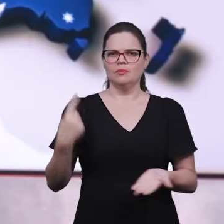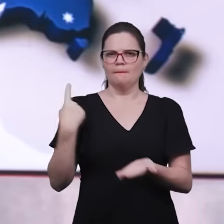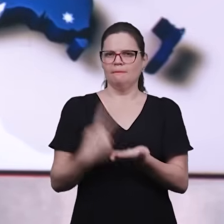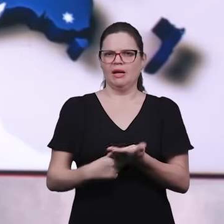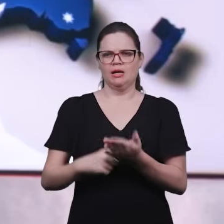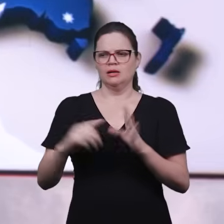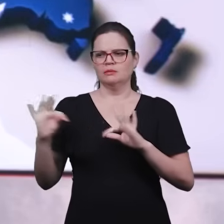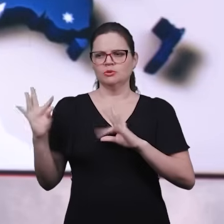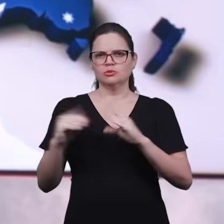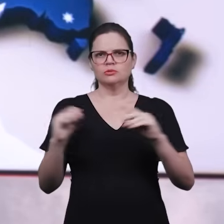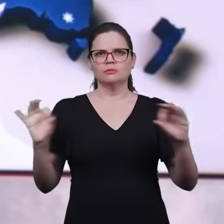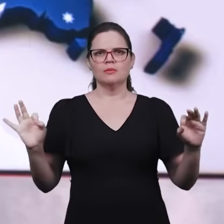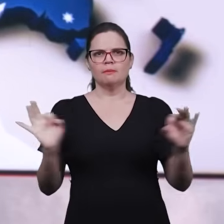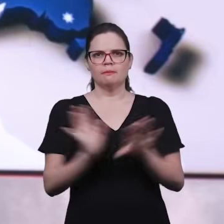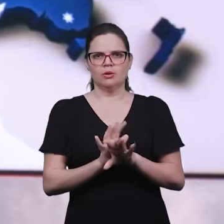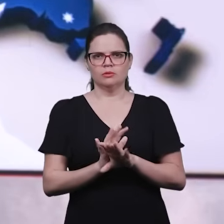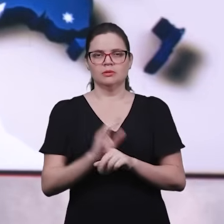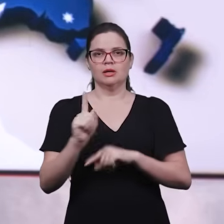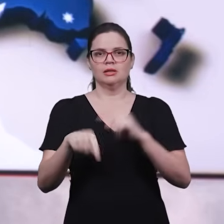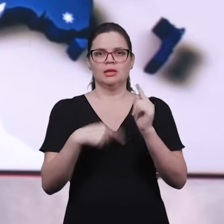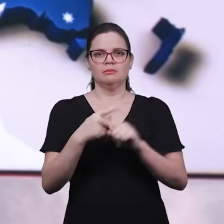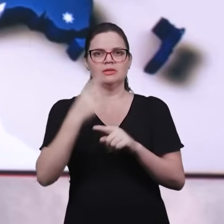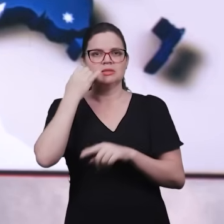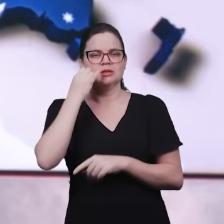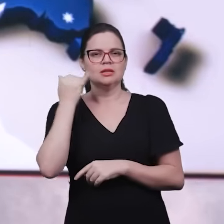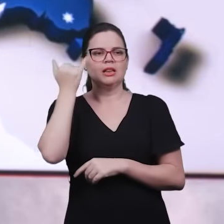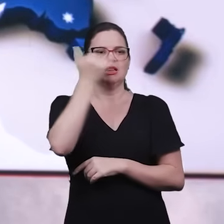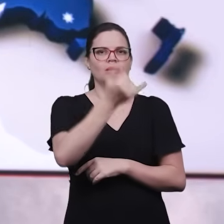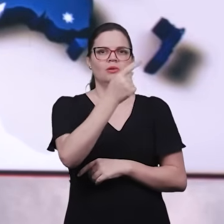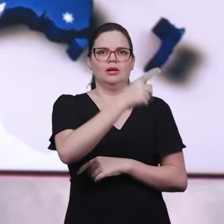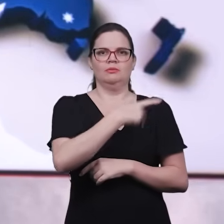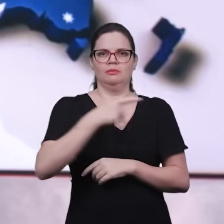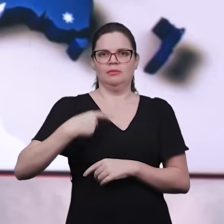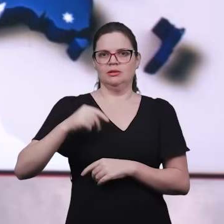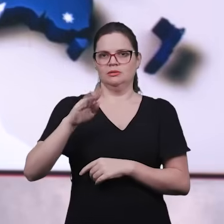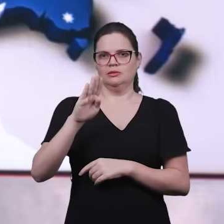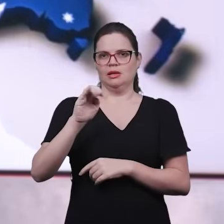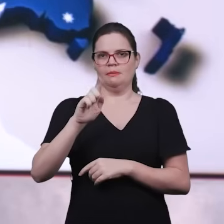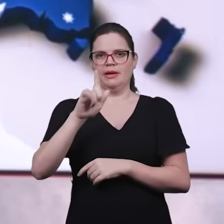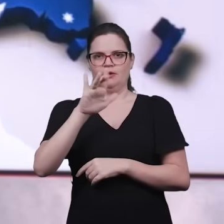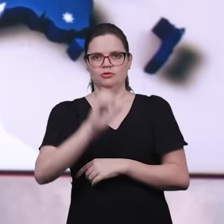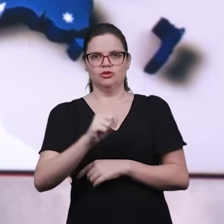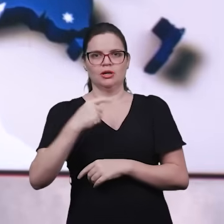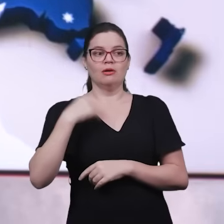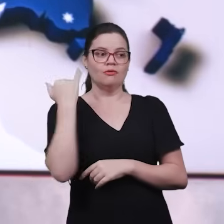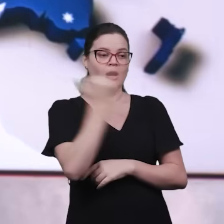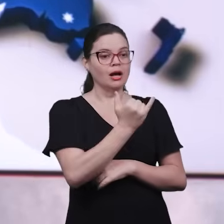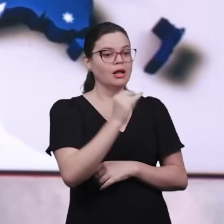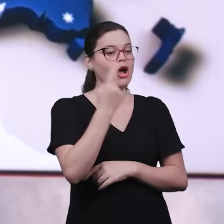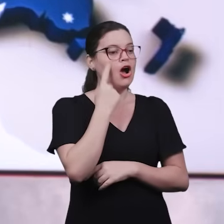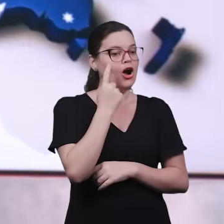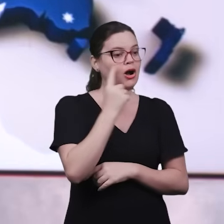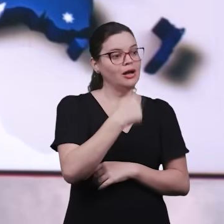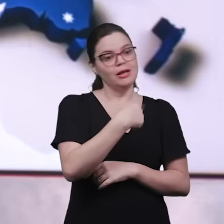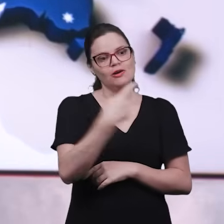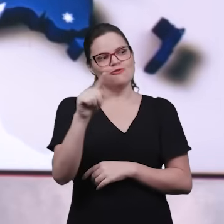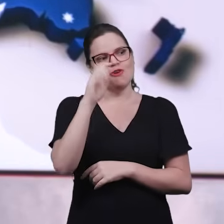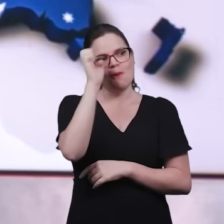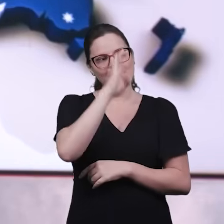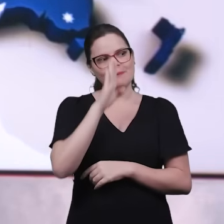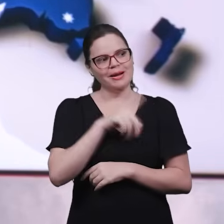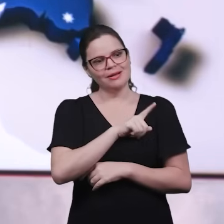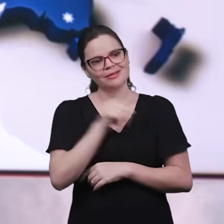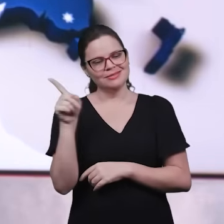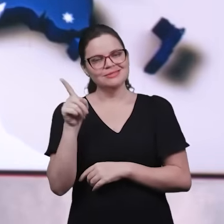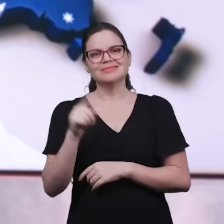marcam tudo para ele vir, e ele então liga para o pastor da Bélgica, contando a novidade. Olha, estou